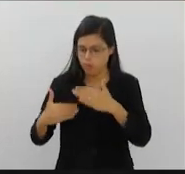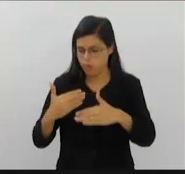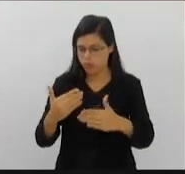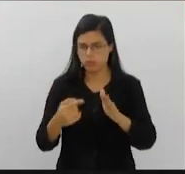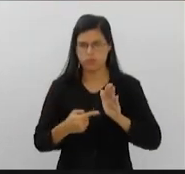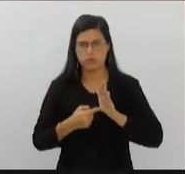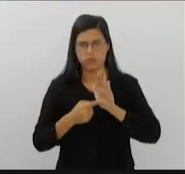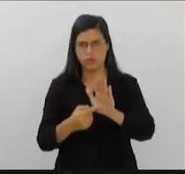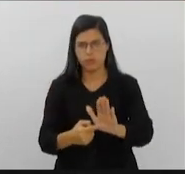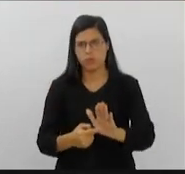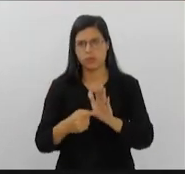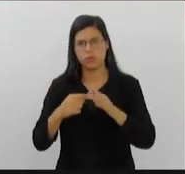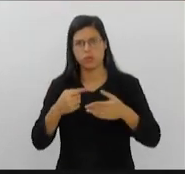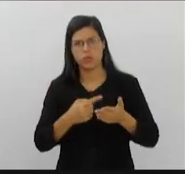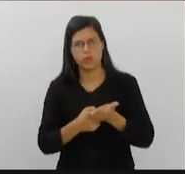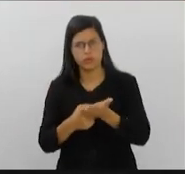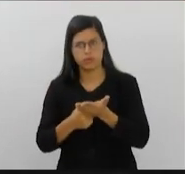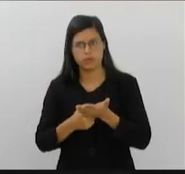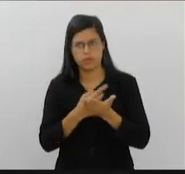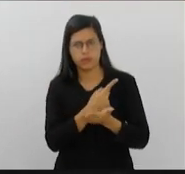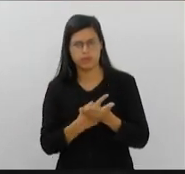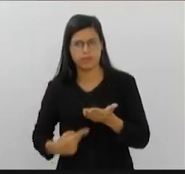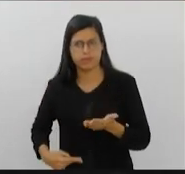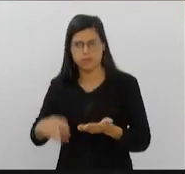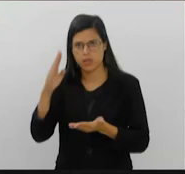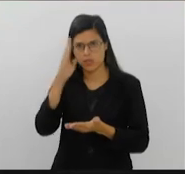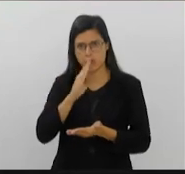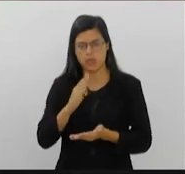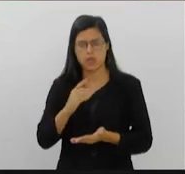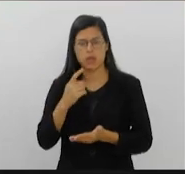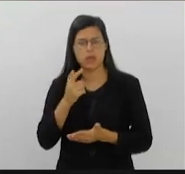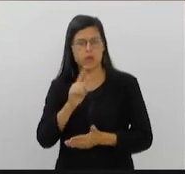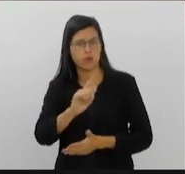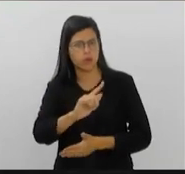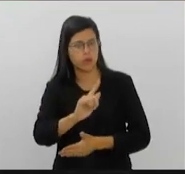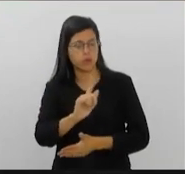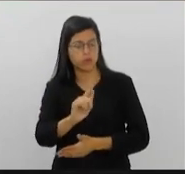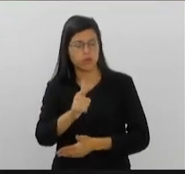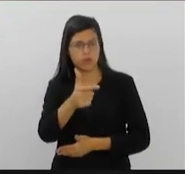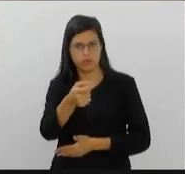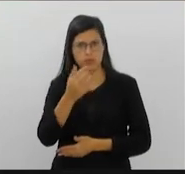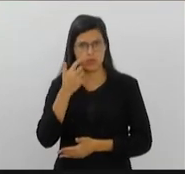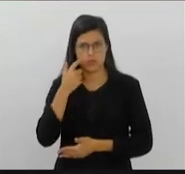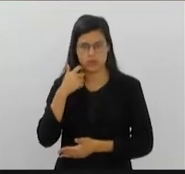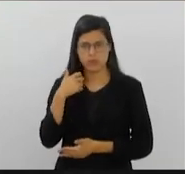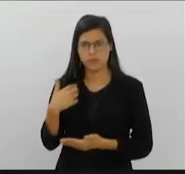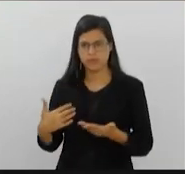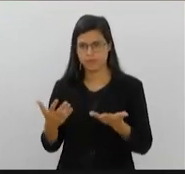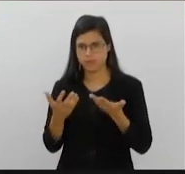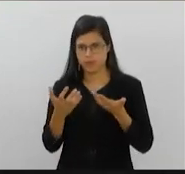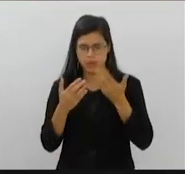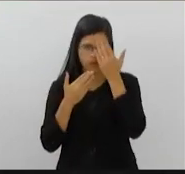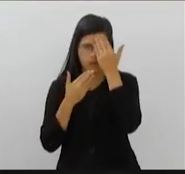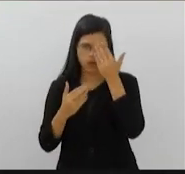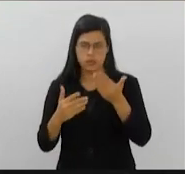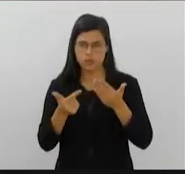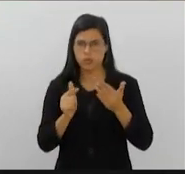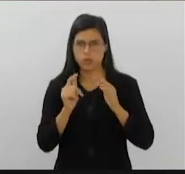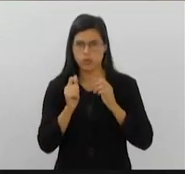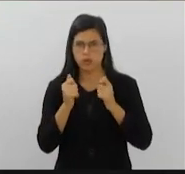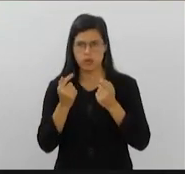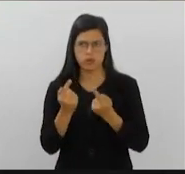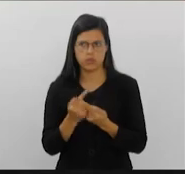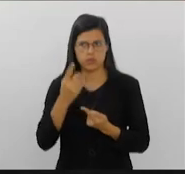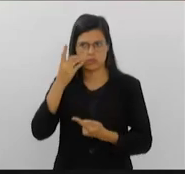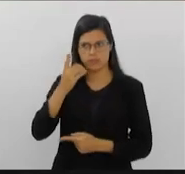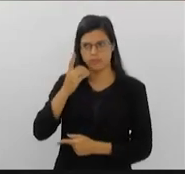um compromisso da presidência brasileira com o G20. Então, queria agradecer a vocês, mais uma vez, à Assembleia Legislativa, ao